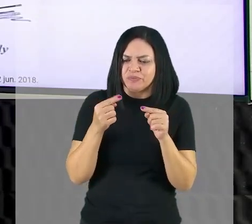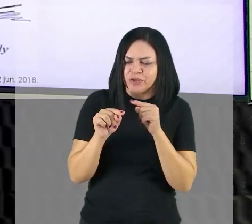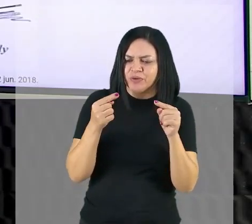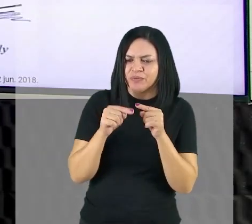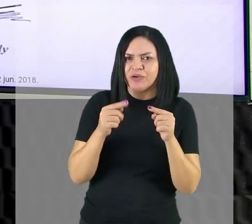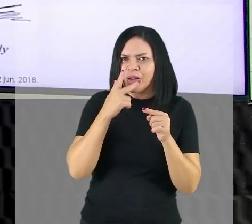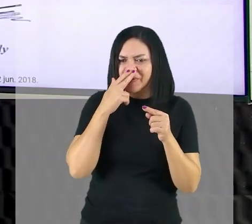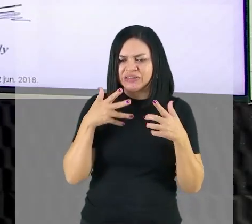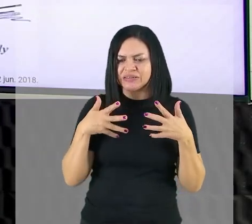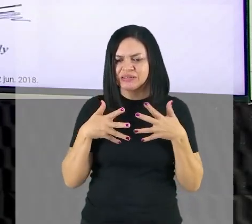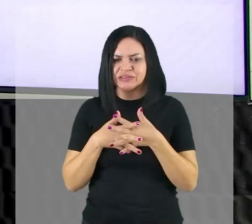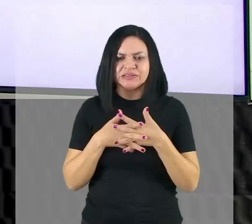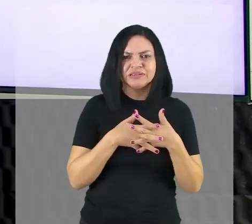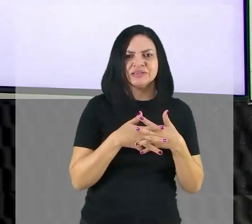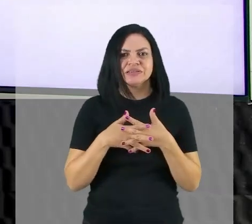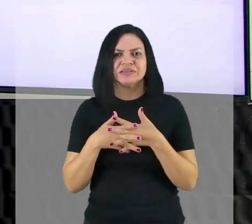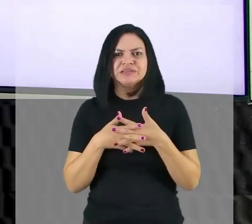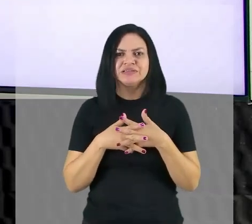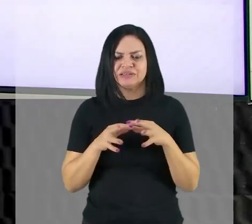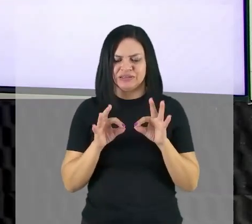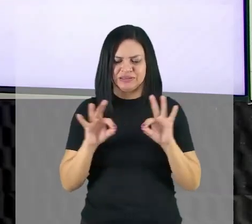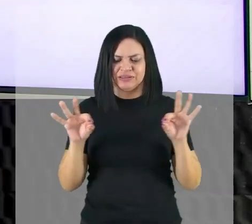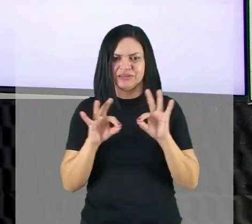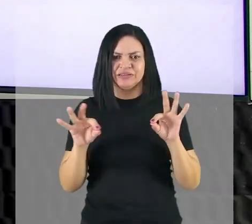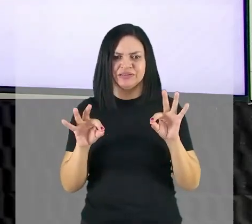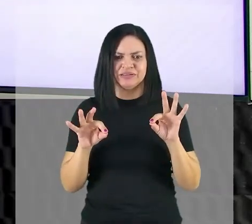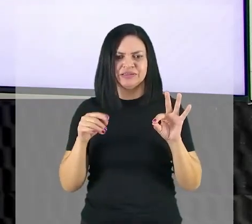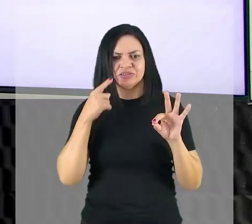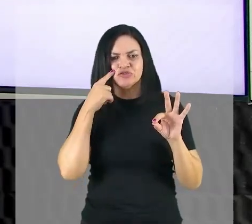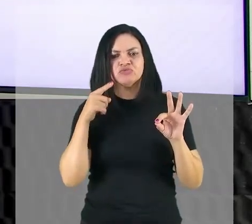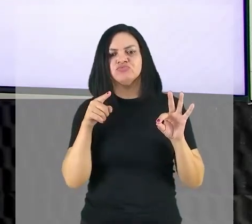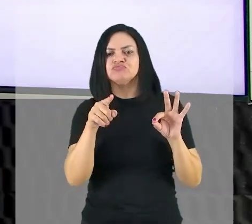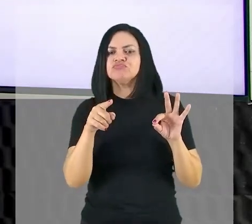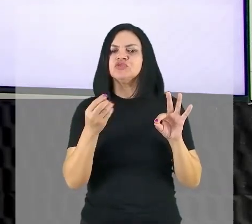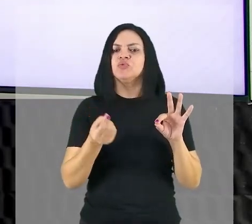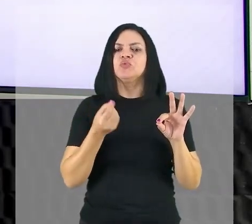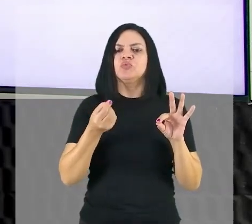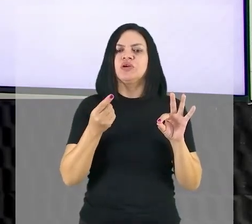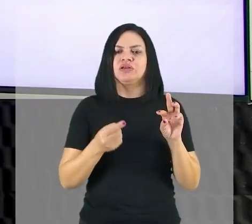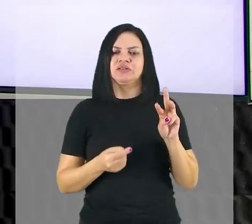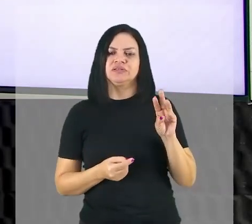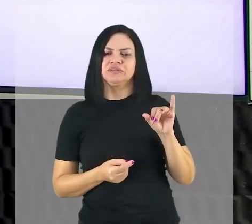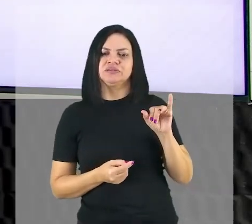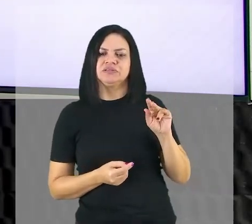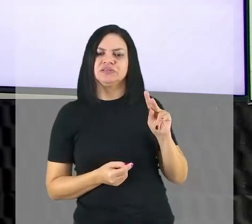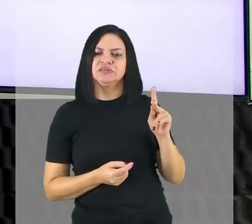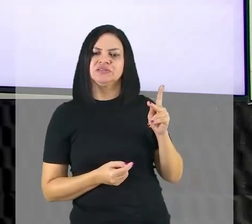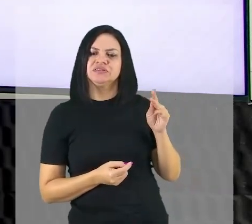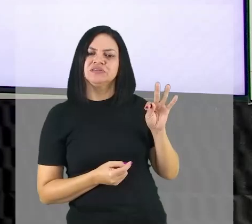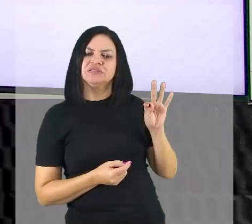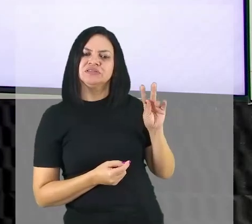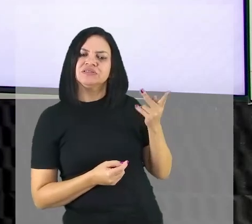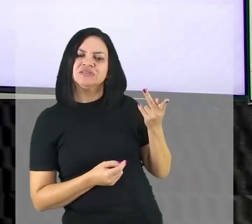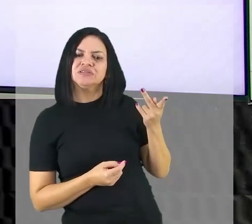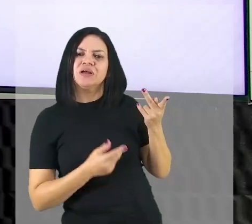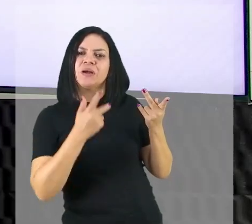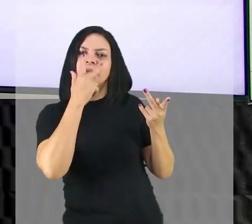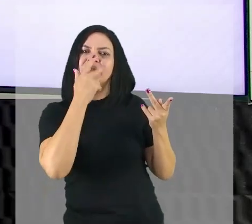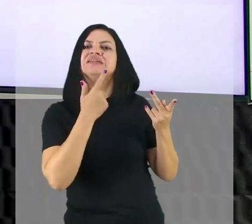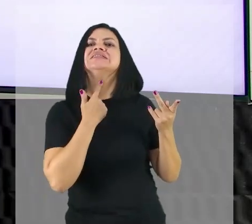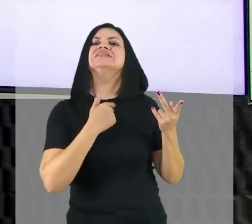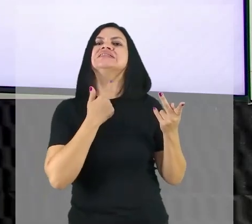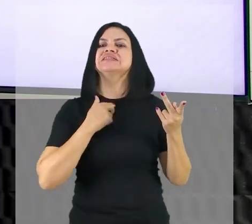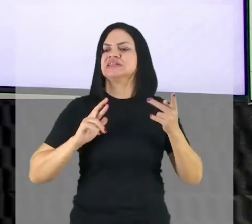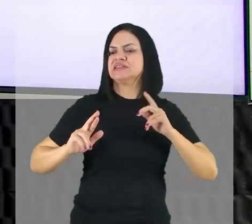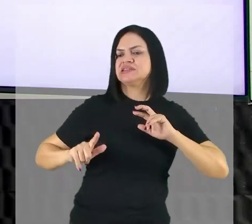em conflito. Então, essa expressão at odds with demonstra essa dificuldade de conciliar os desejos